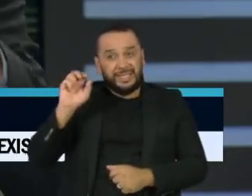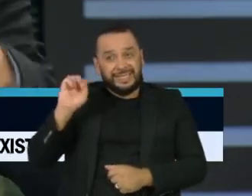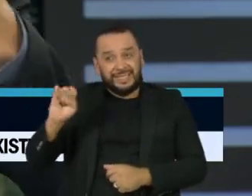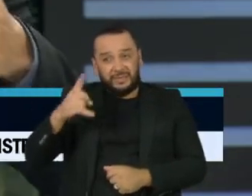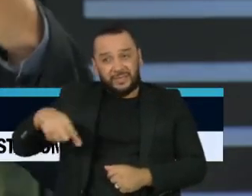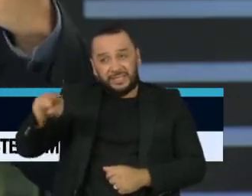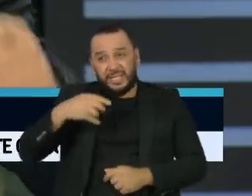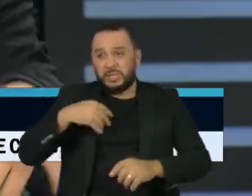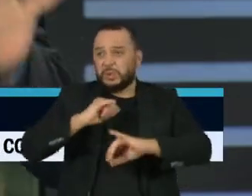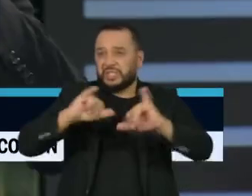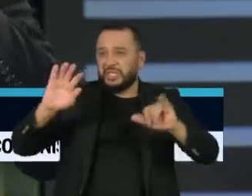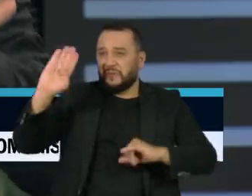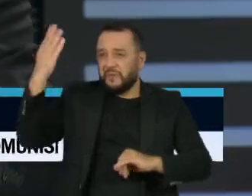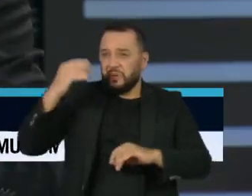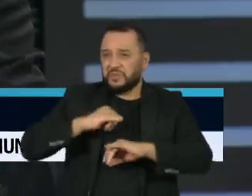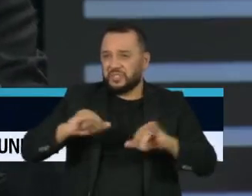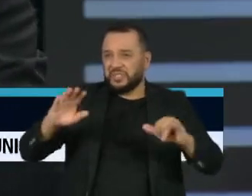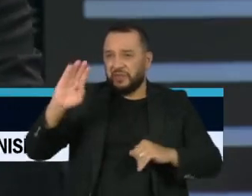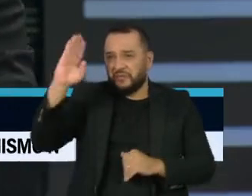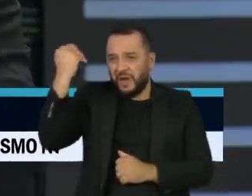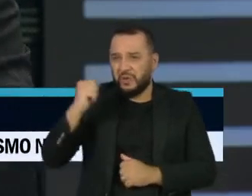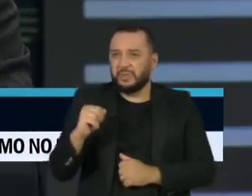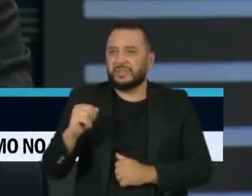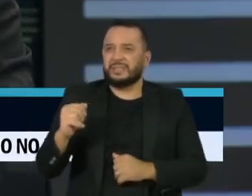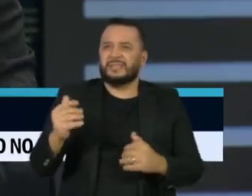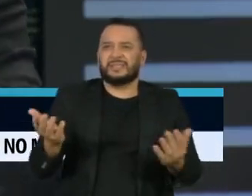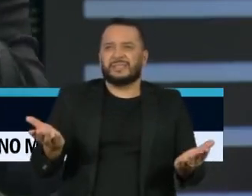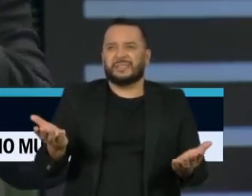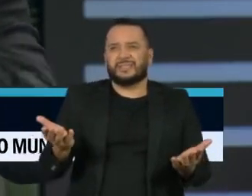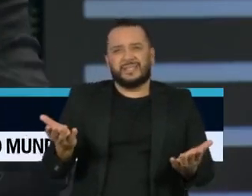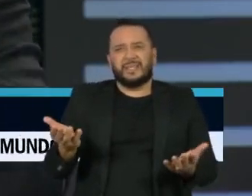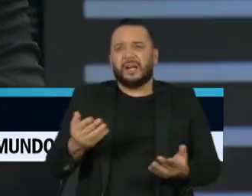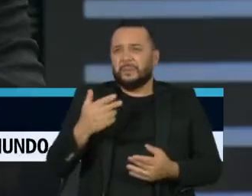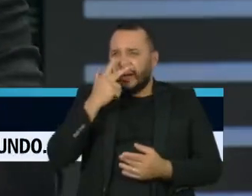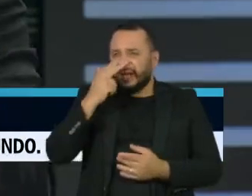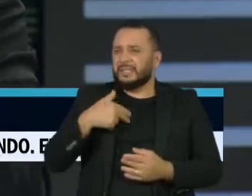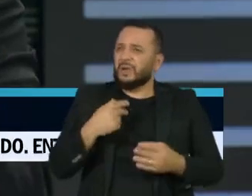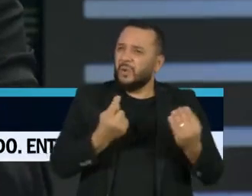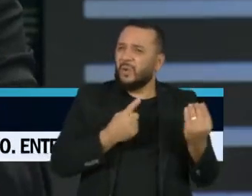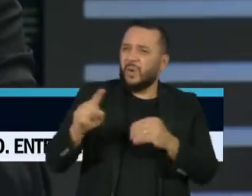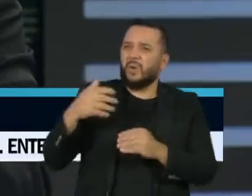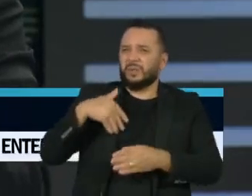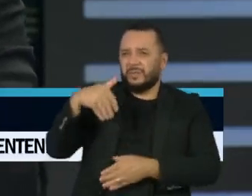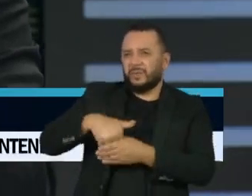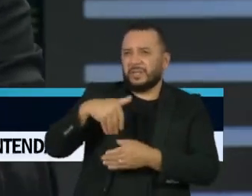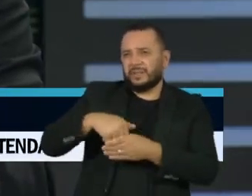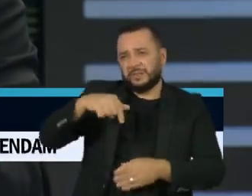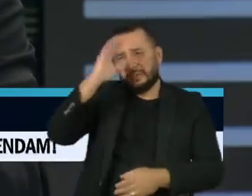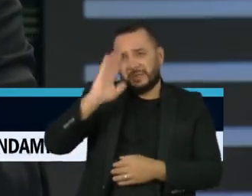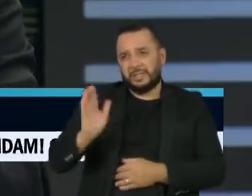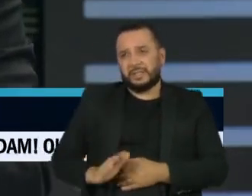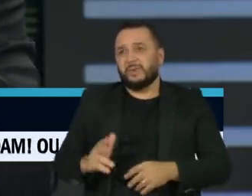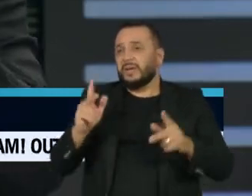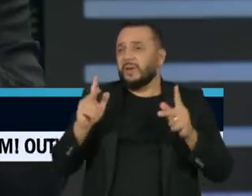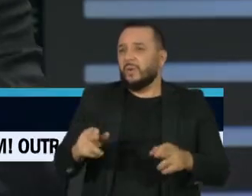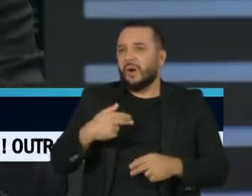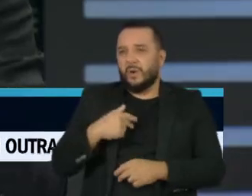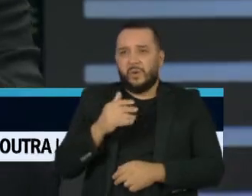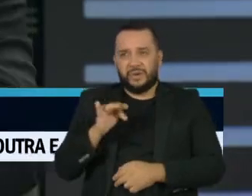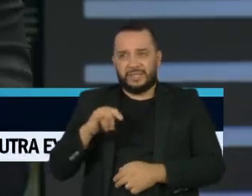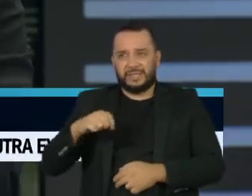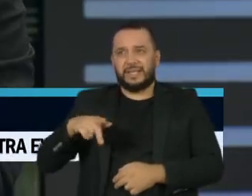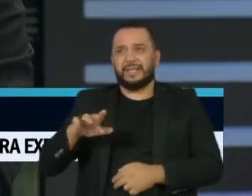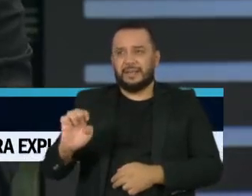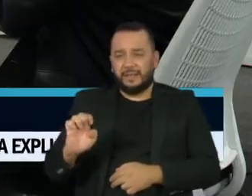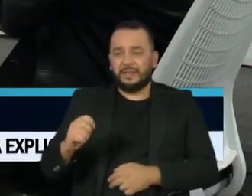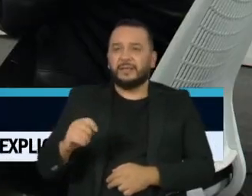você se você na eleição utilizar fake news contra o sistema eleitoral, principalmente, que é o caso do Francischini, você vai perder o